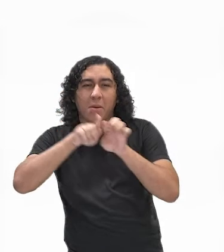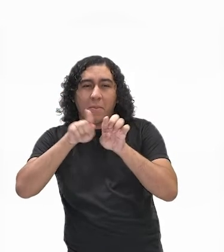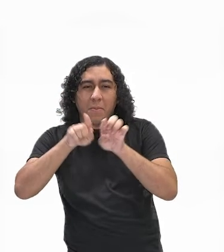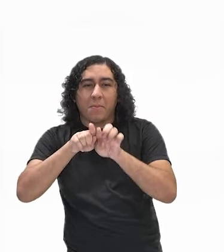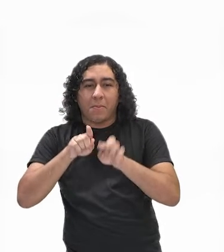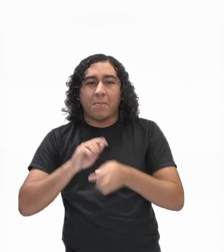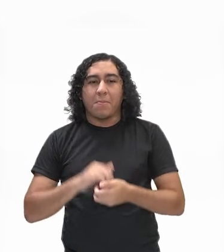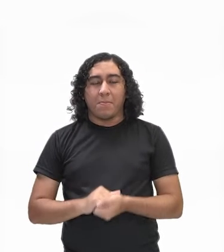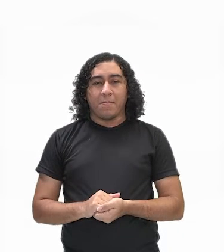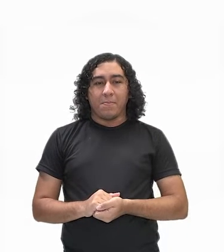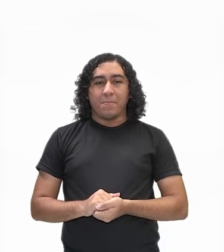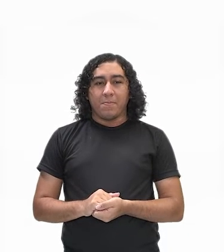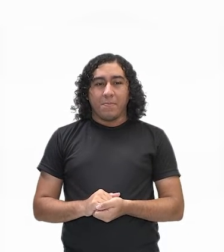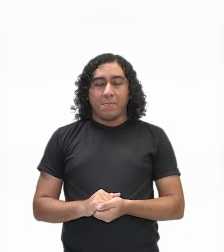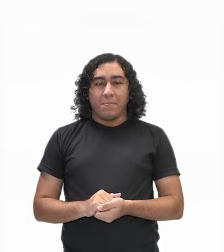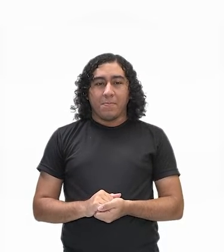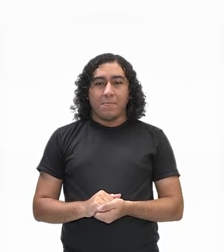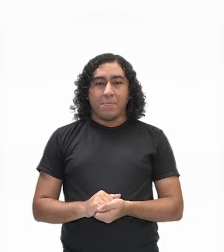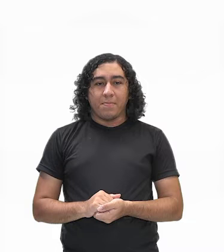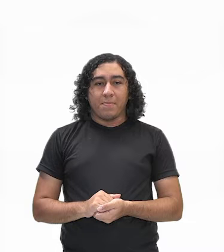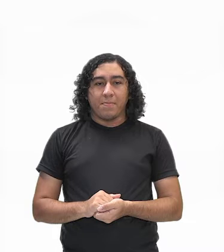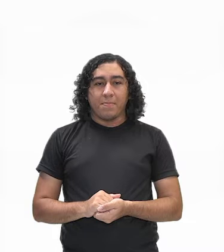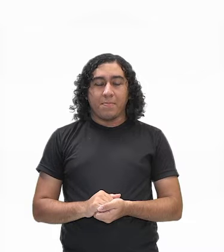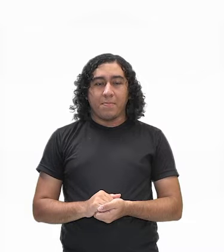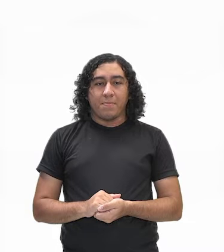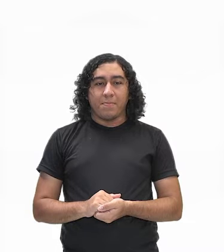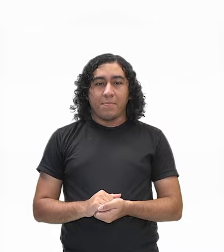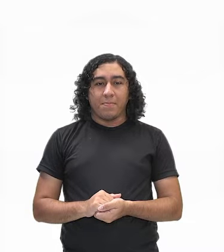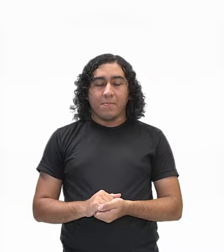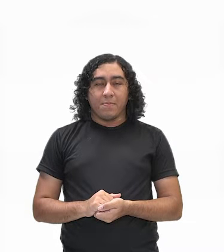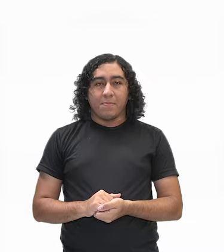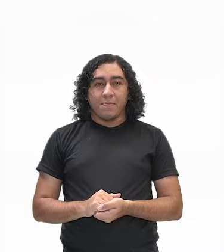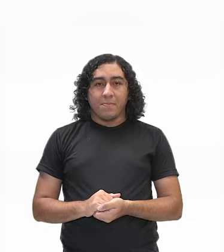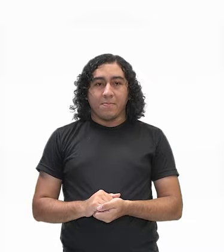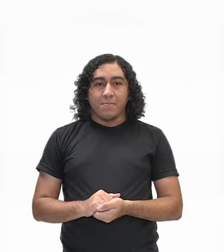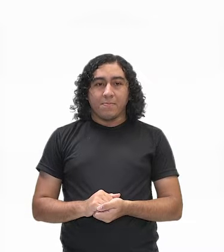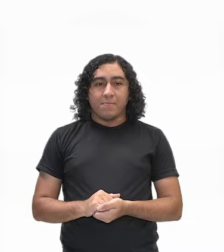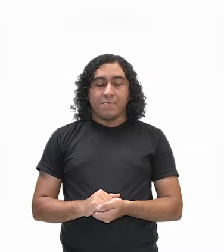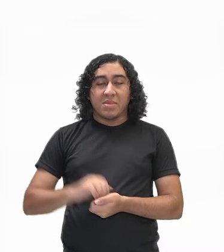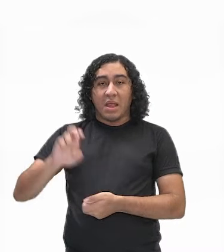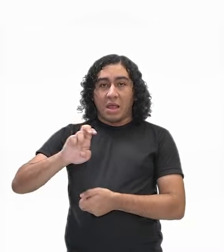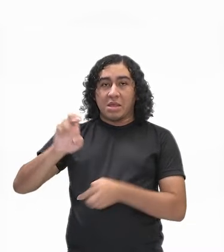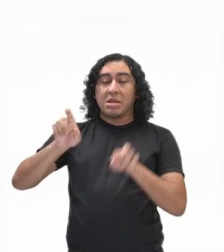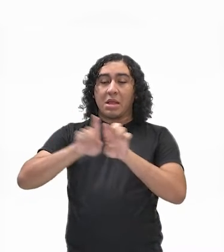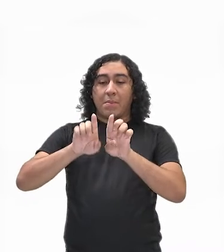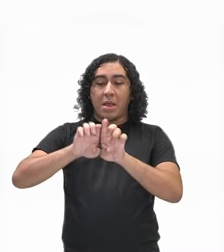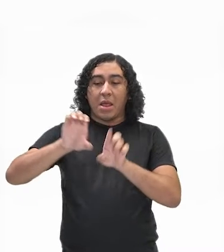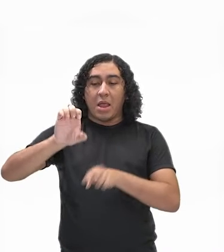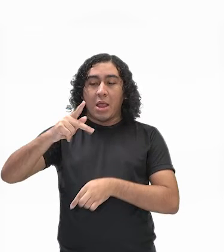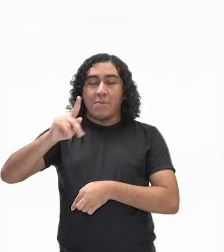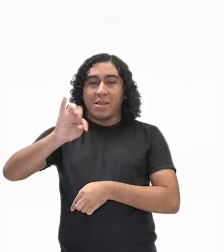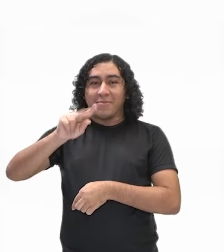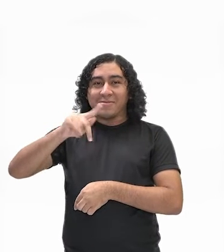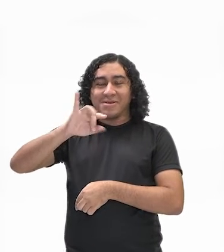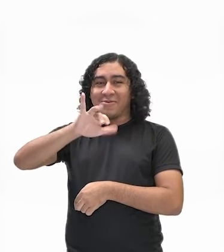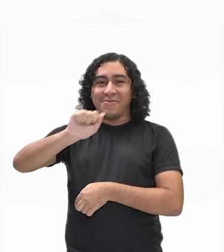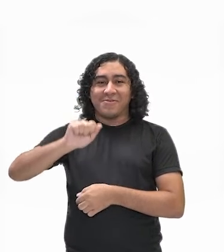Epilepsy, epilepsia, também é uma palavra cognata. Multiple sclerosis, né? A esclerose